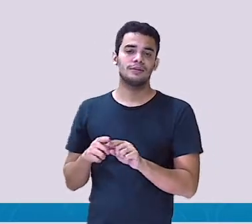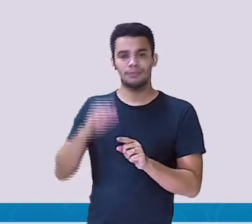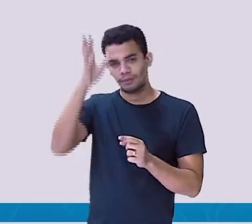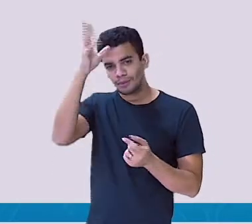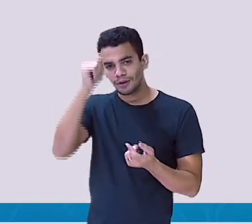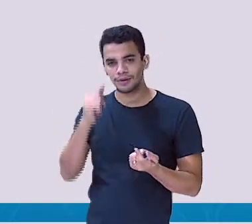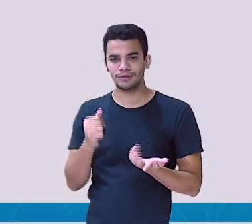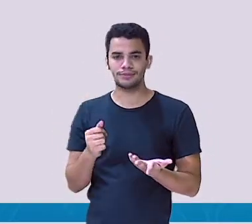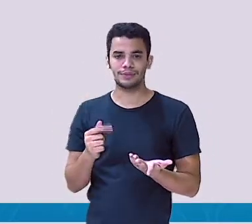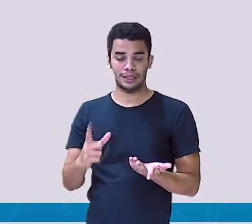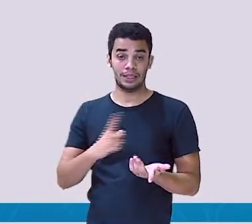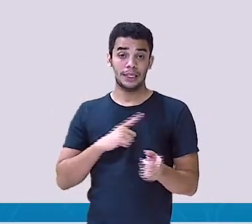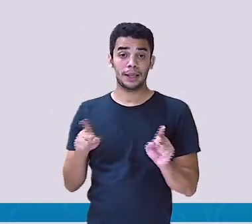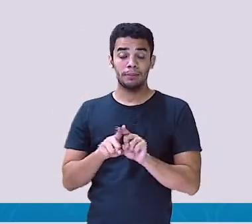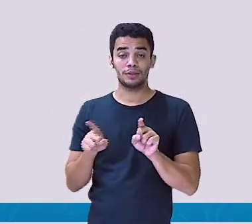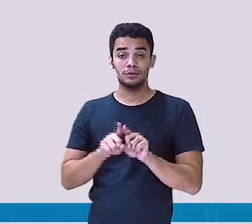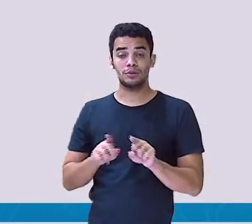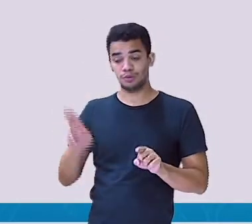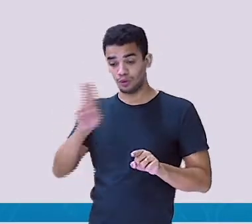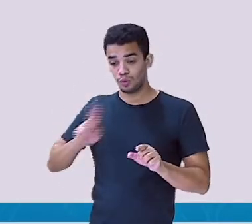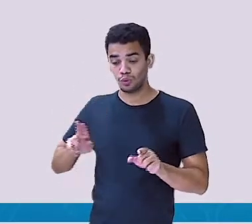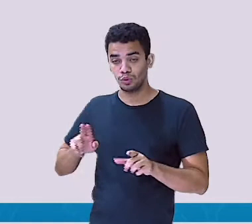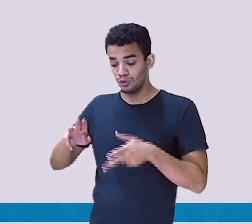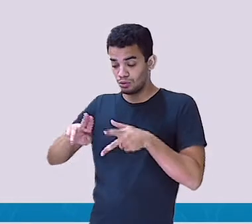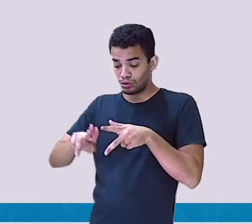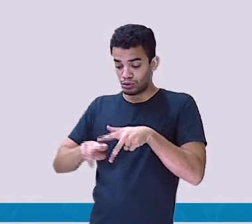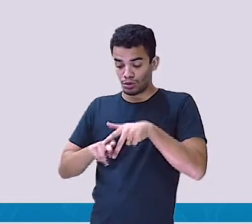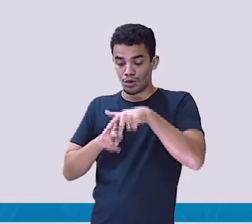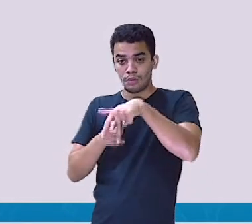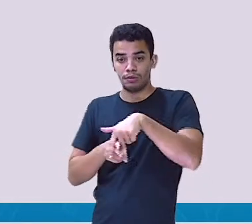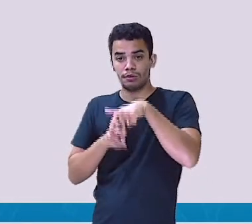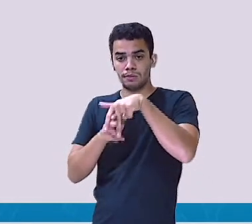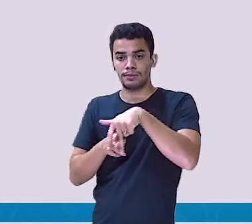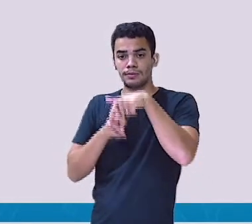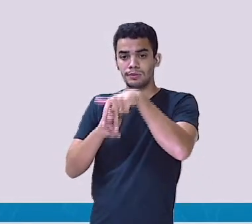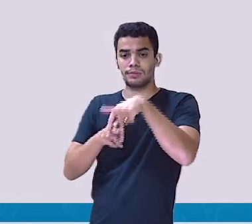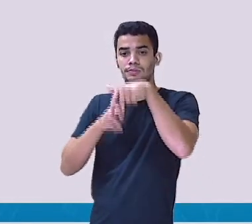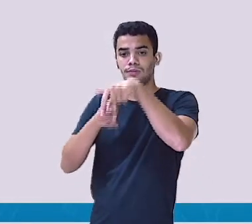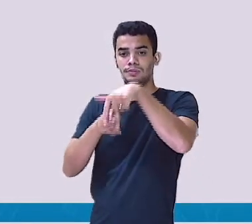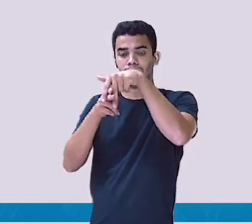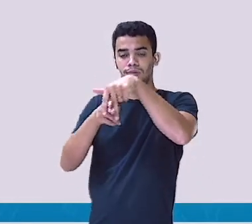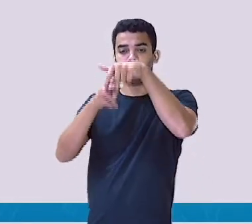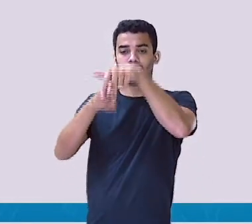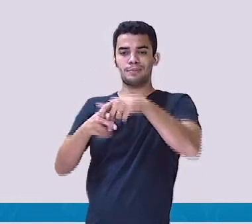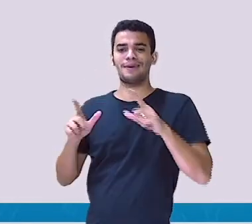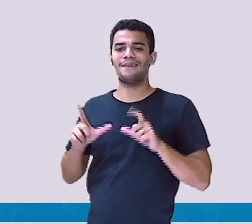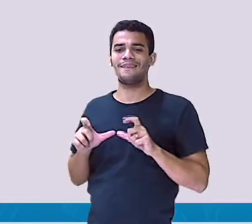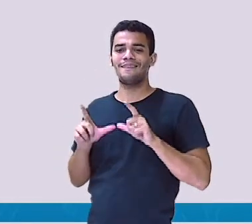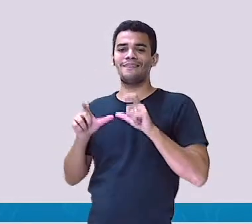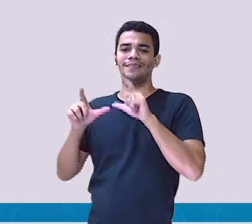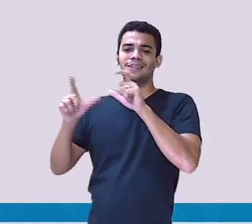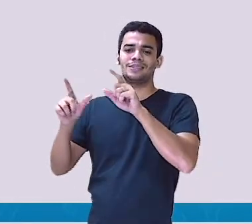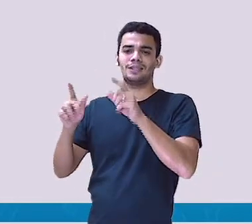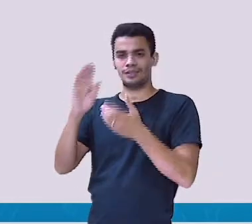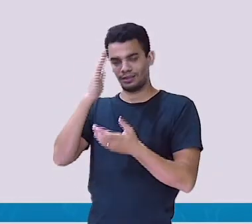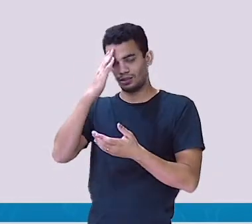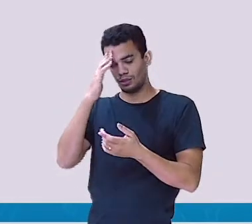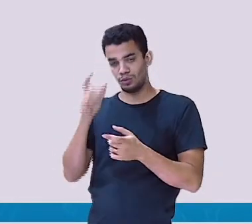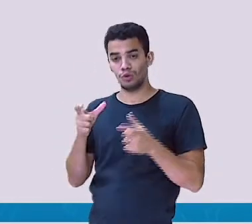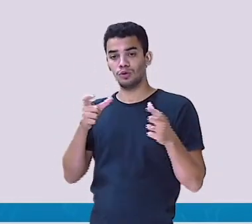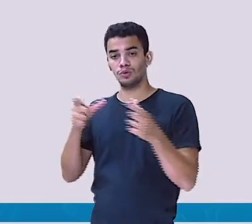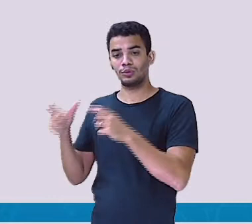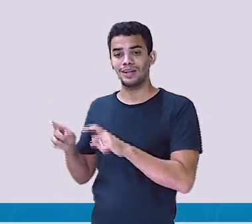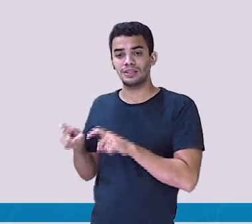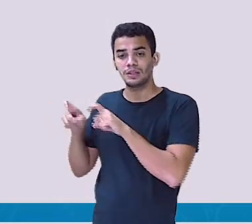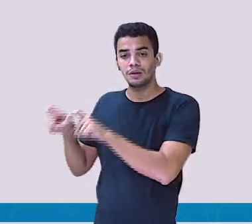de transporte. Então, tem muitas pessoas que utilizam, por exemplo, nas roças, nas fazendas, os animais são usados para